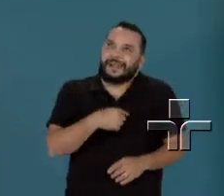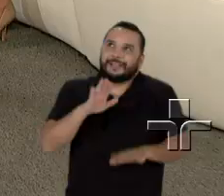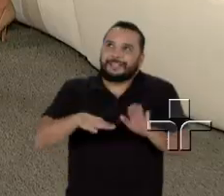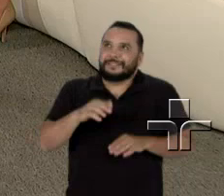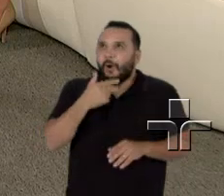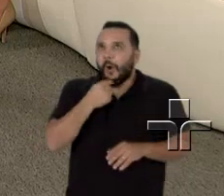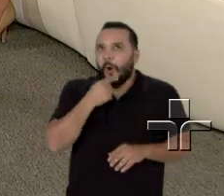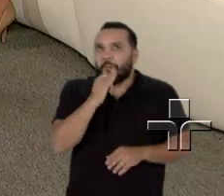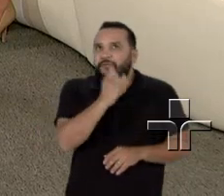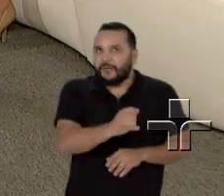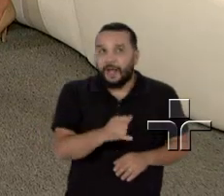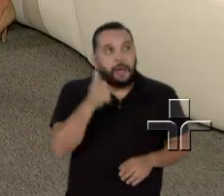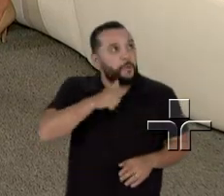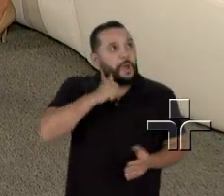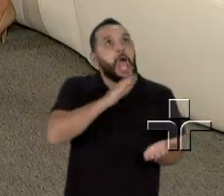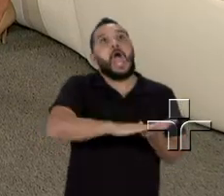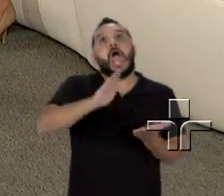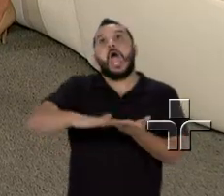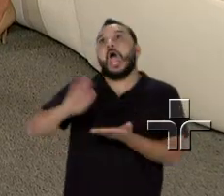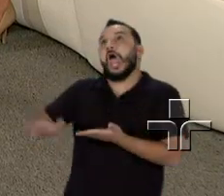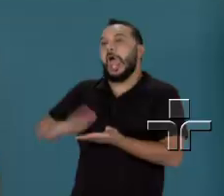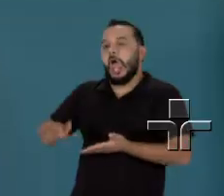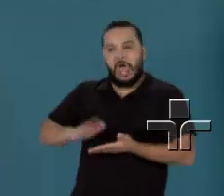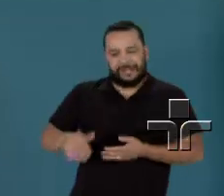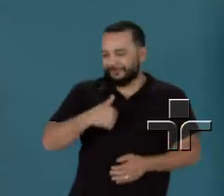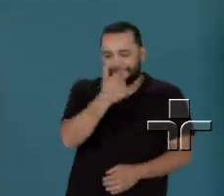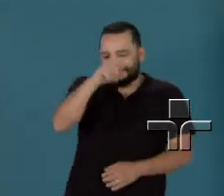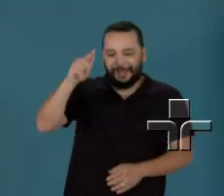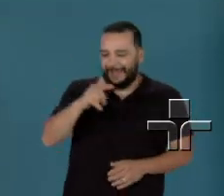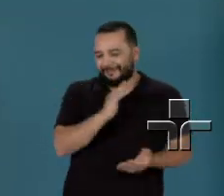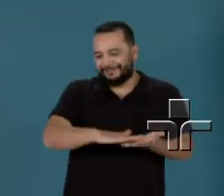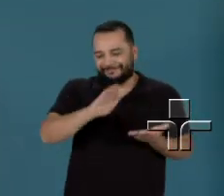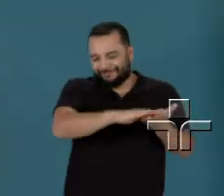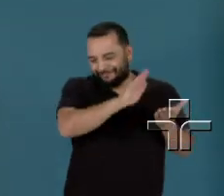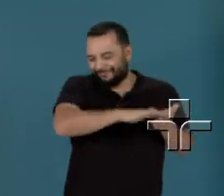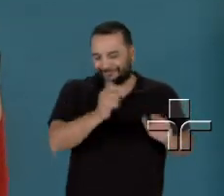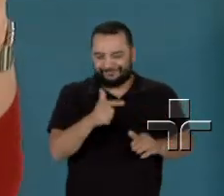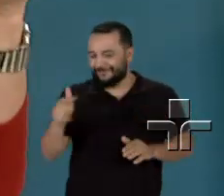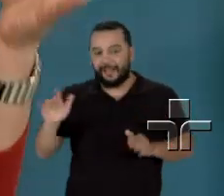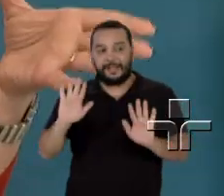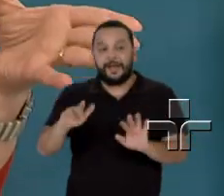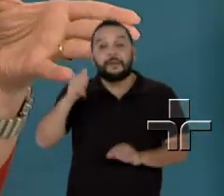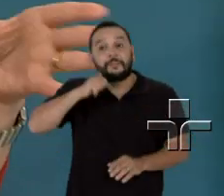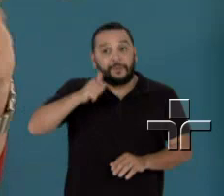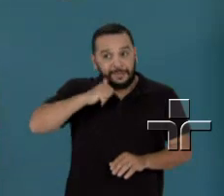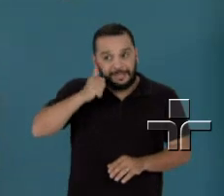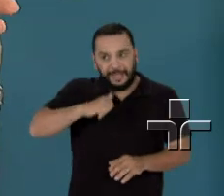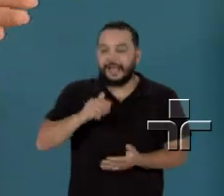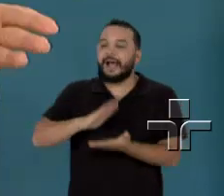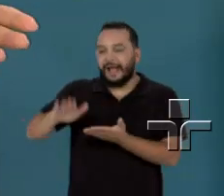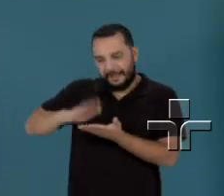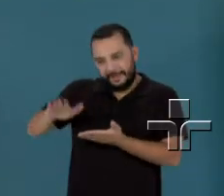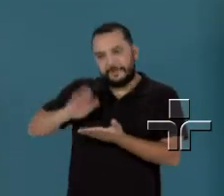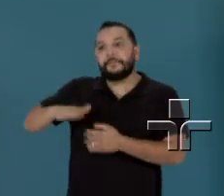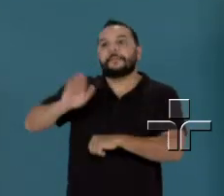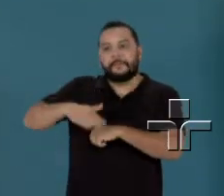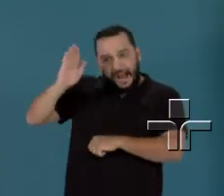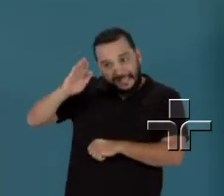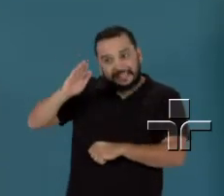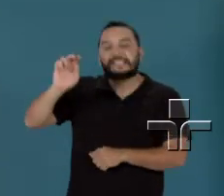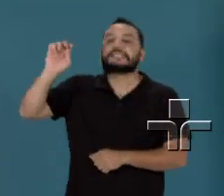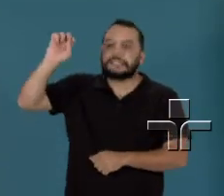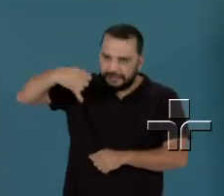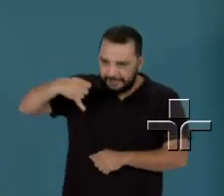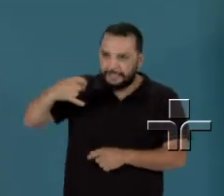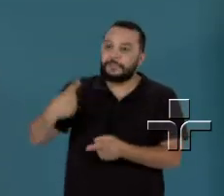a acabar com essa falsa e que acontece a mulher gasta mais no geral sim porque porque ela